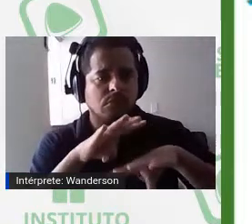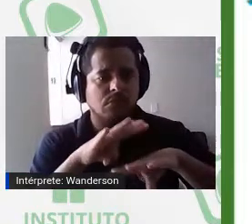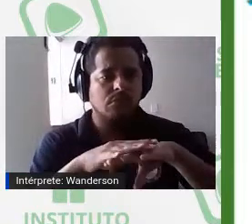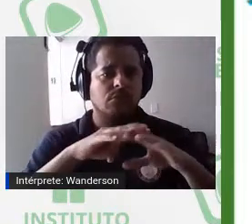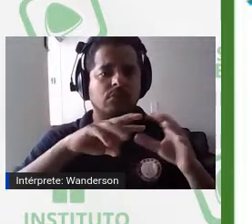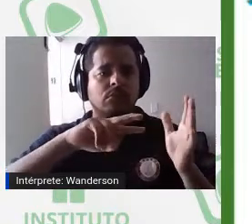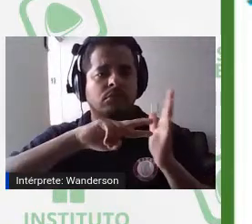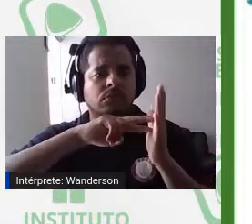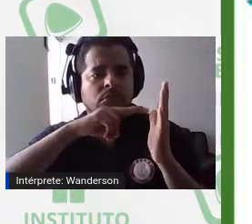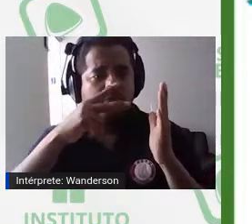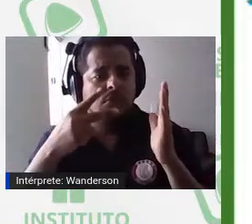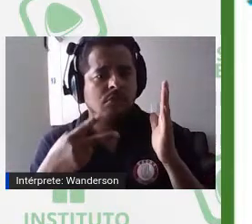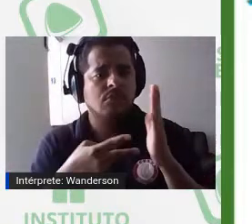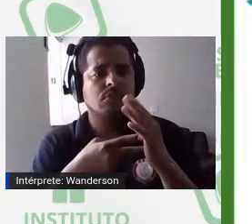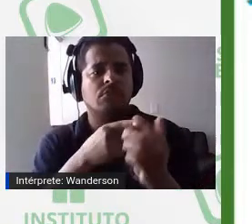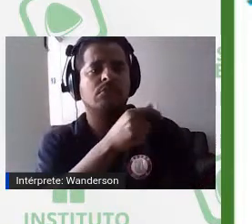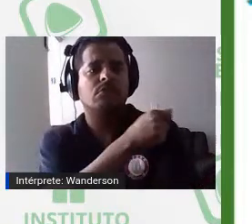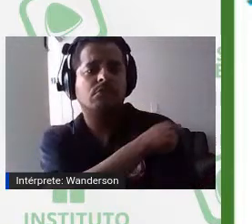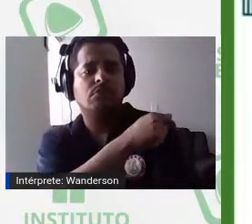para o discente.